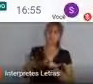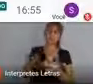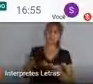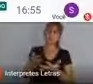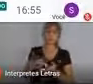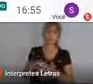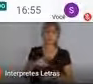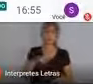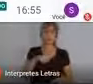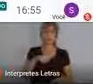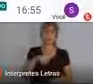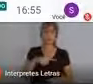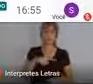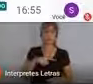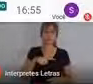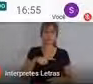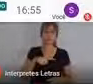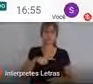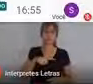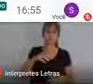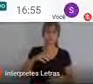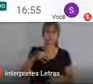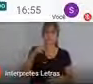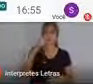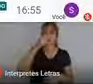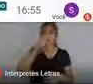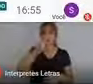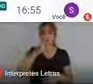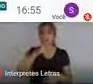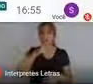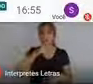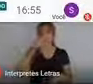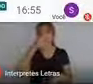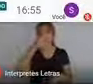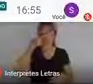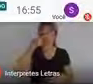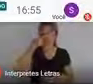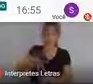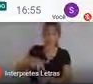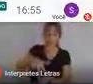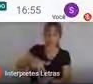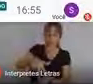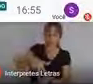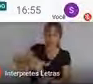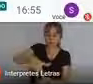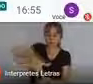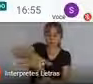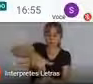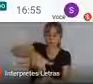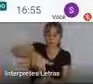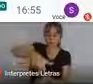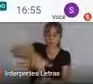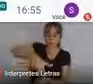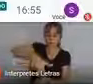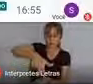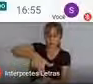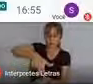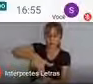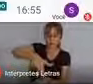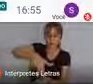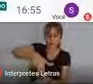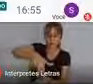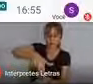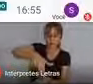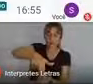mais curta e que puxa uma perna. Então, nós tivemos um registro de 4 variantes lexicais.